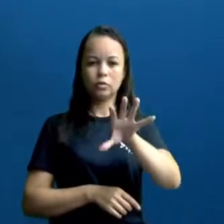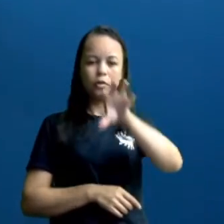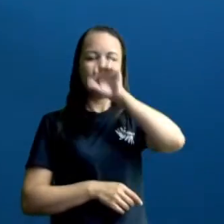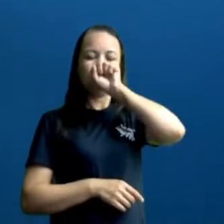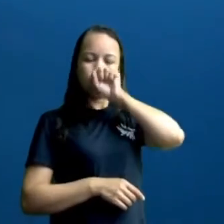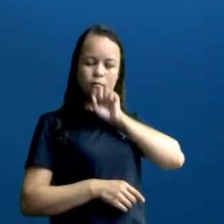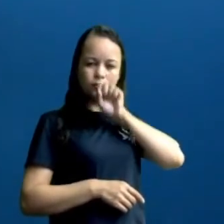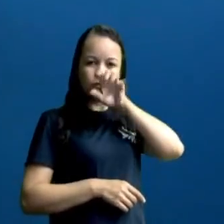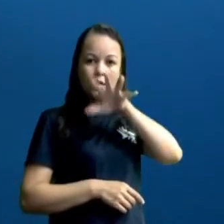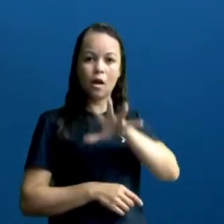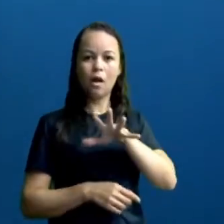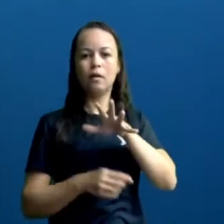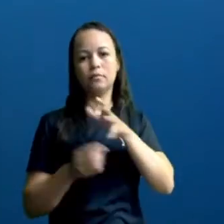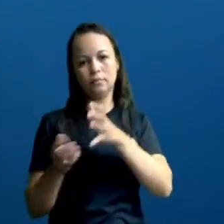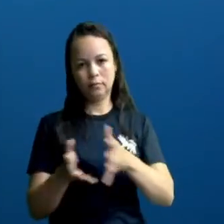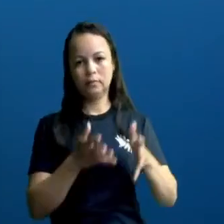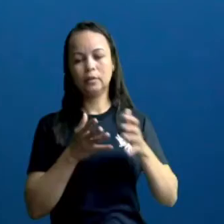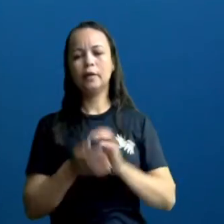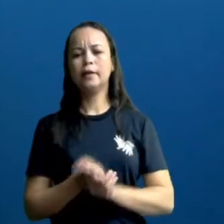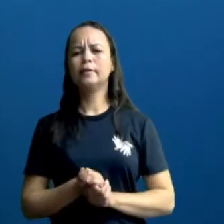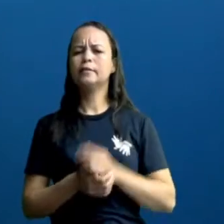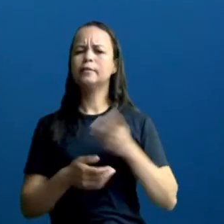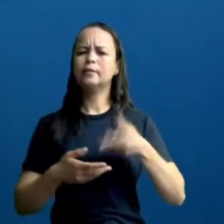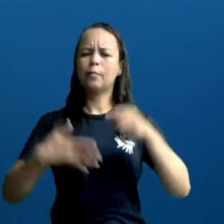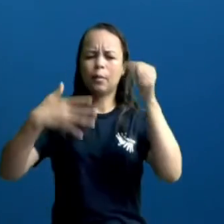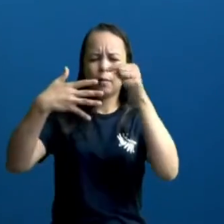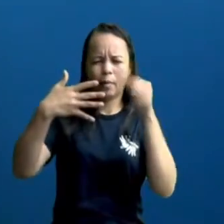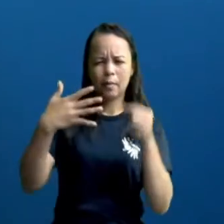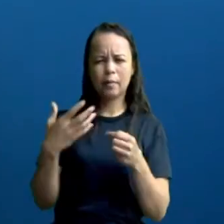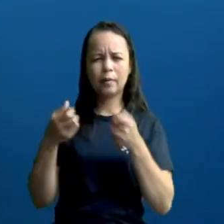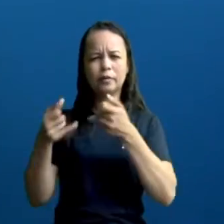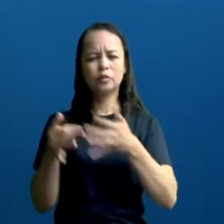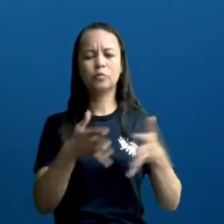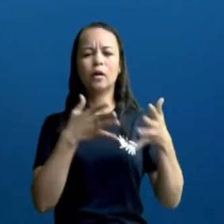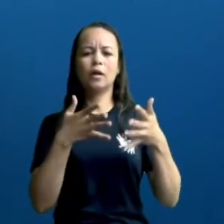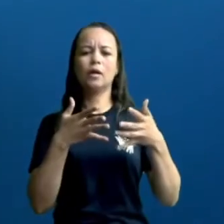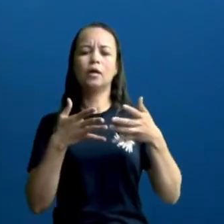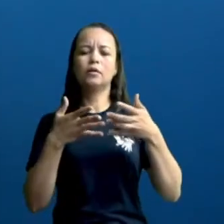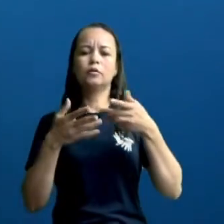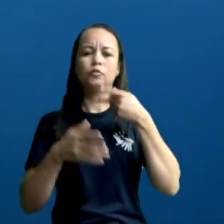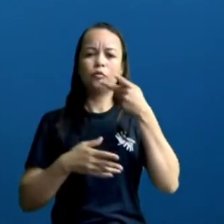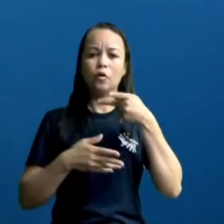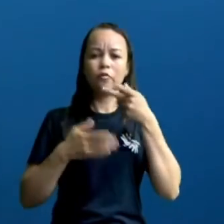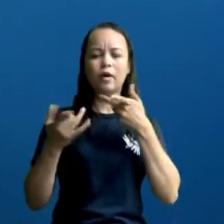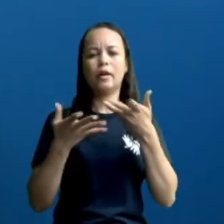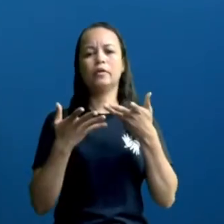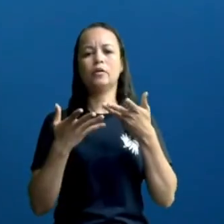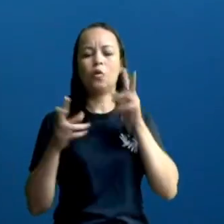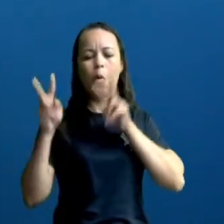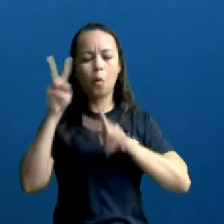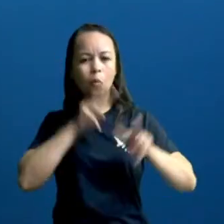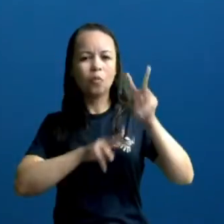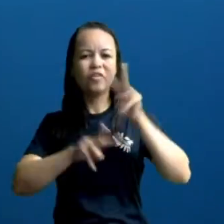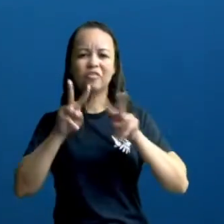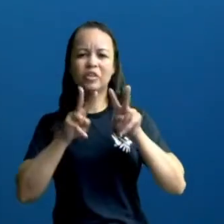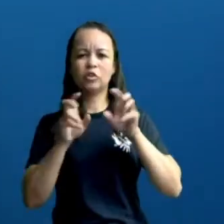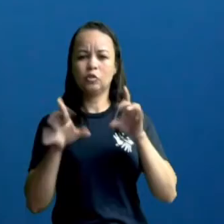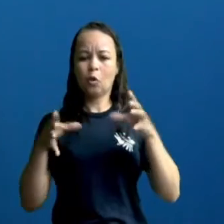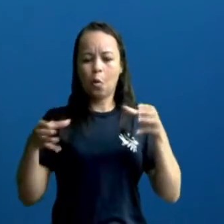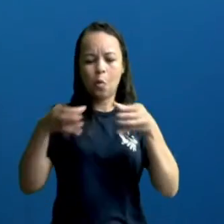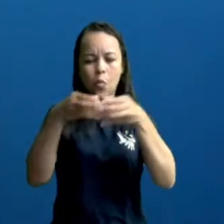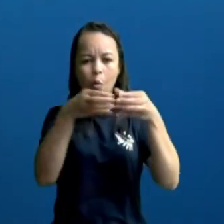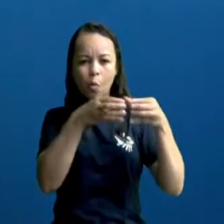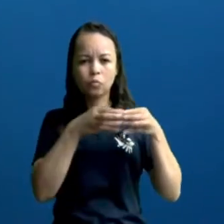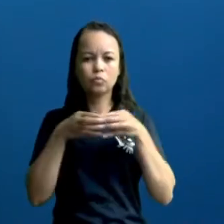Então, isso tudo, gente, está o tempo todo dialogando, o tempo todo falando. Isso não pode ser visto de forma separada, tem que ser visto como um grande conjunto, que o